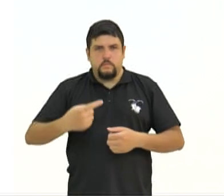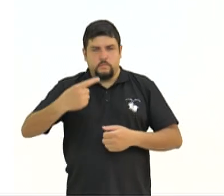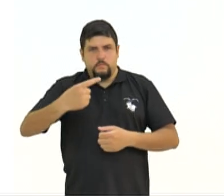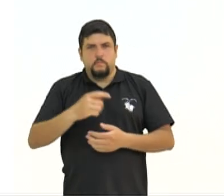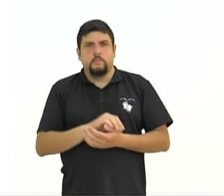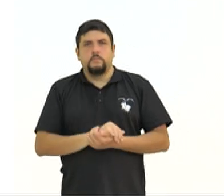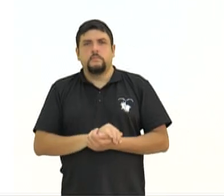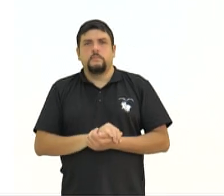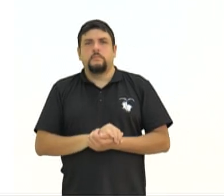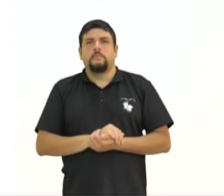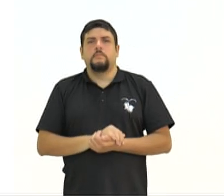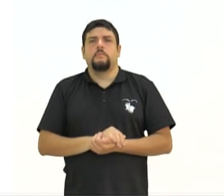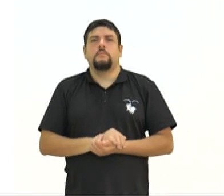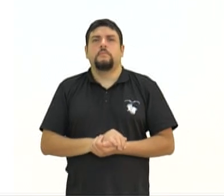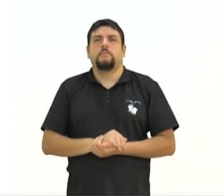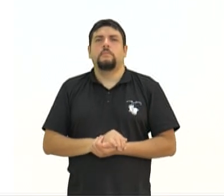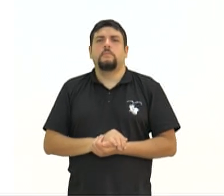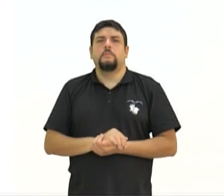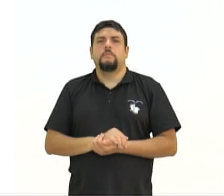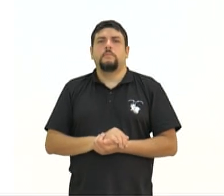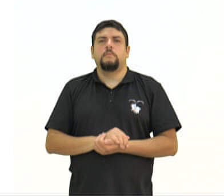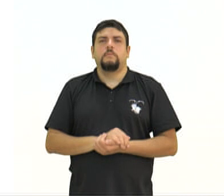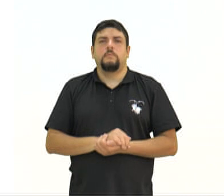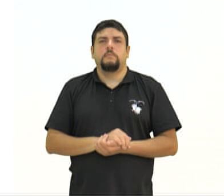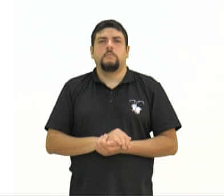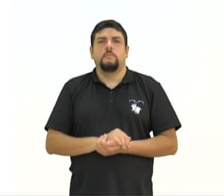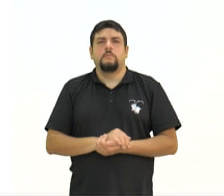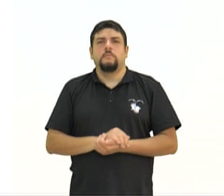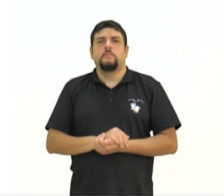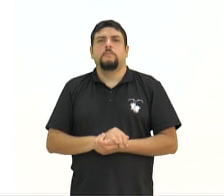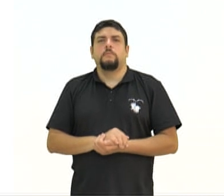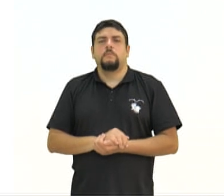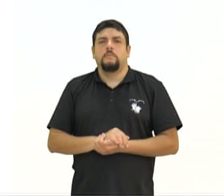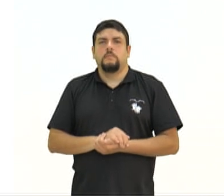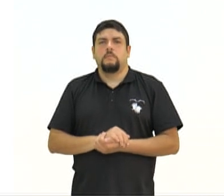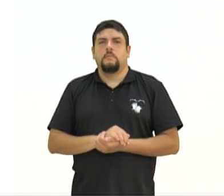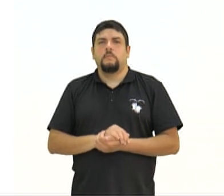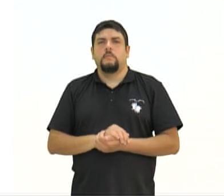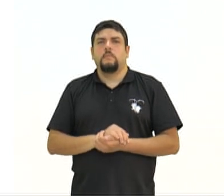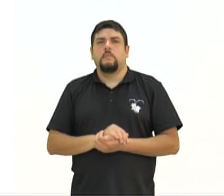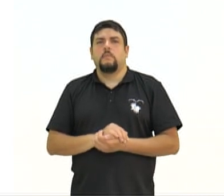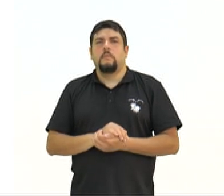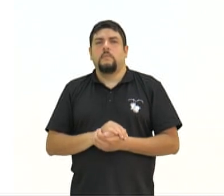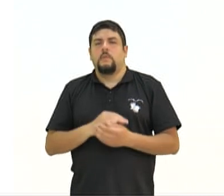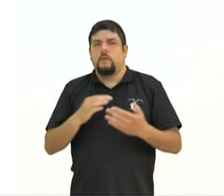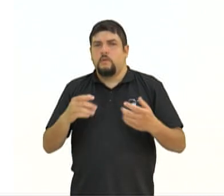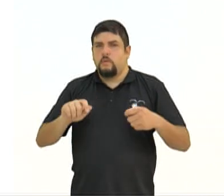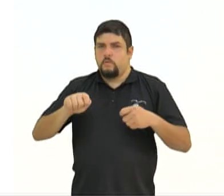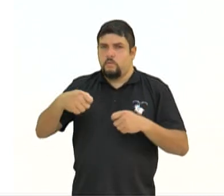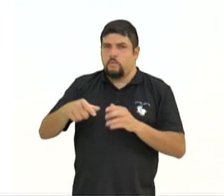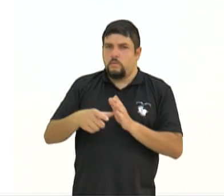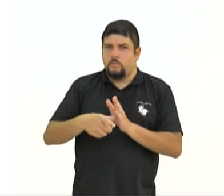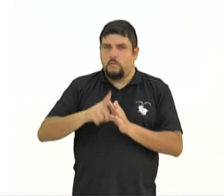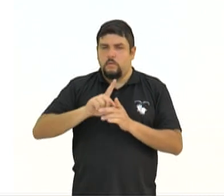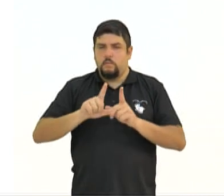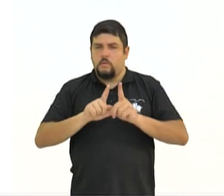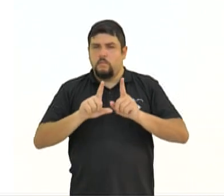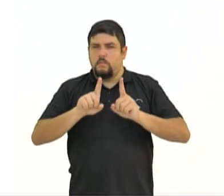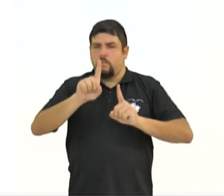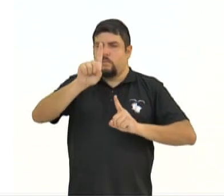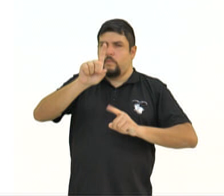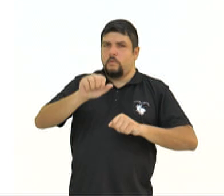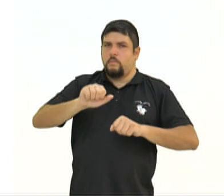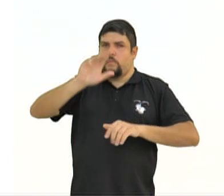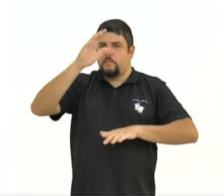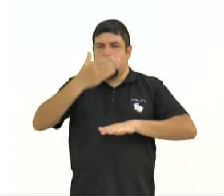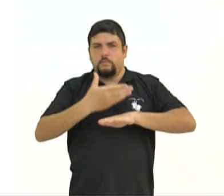Observa o infográfico e contesta a la pergunta. Sobre o pódio que a gente viu aí anteriormente.